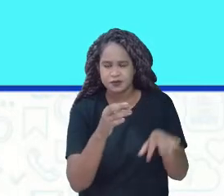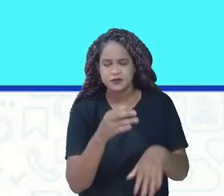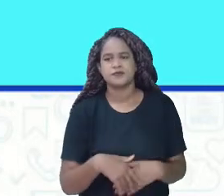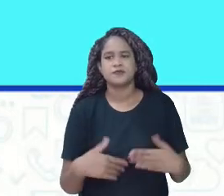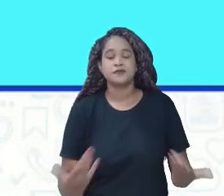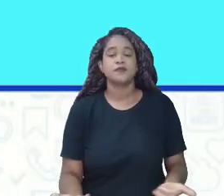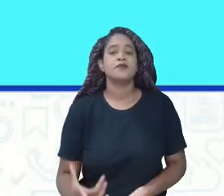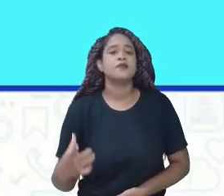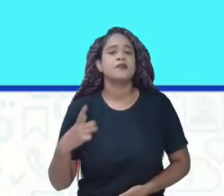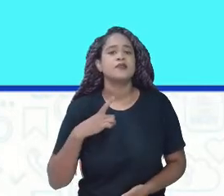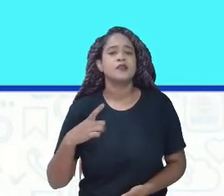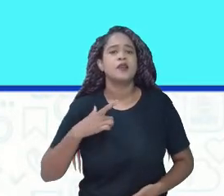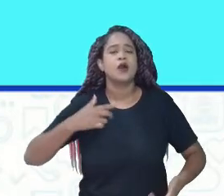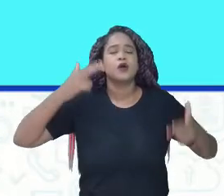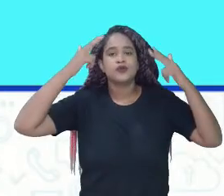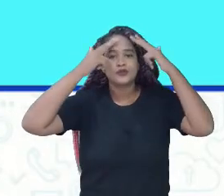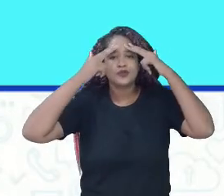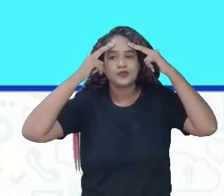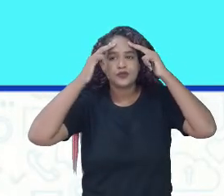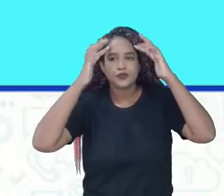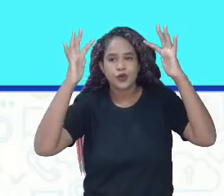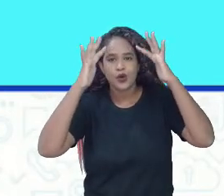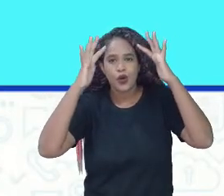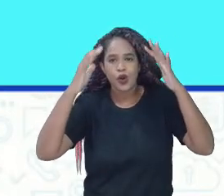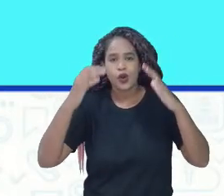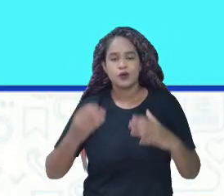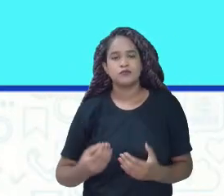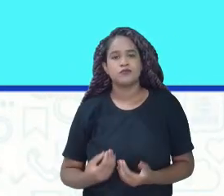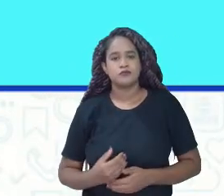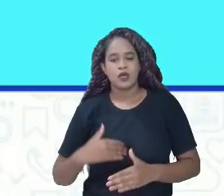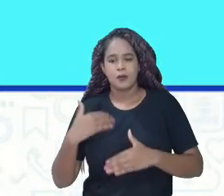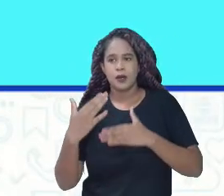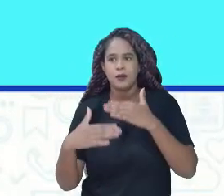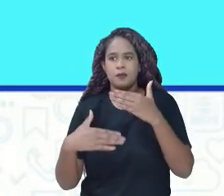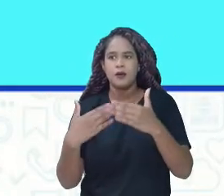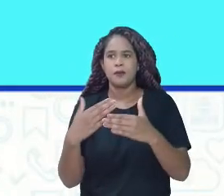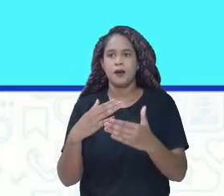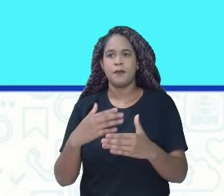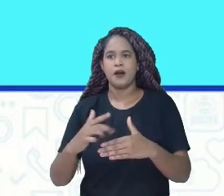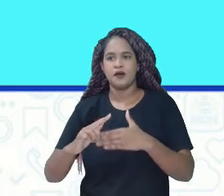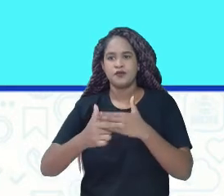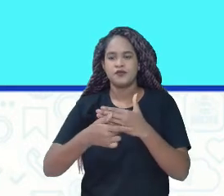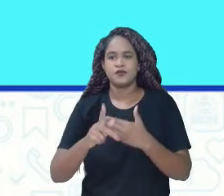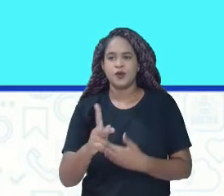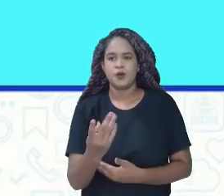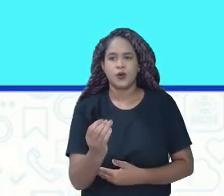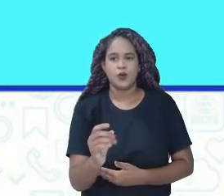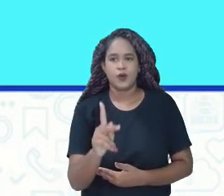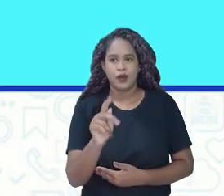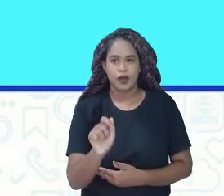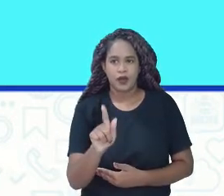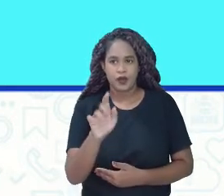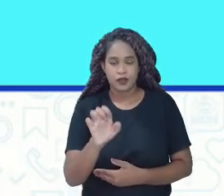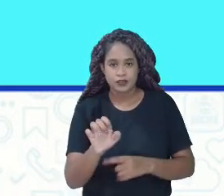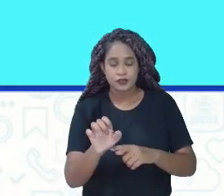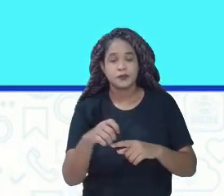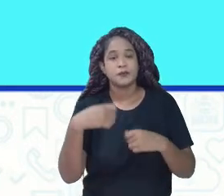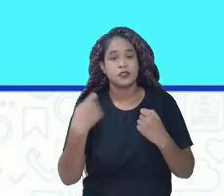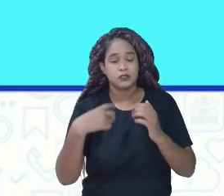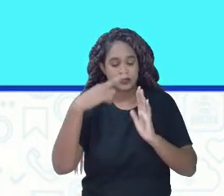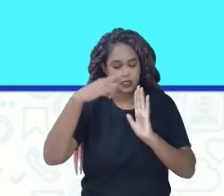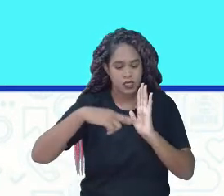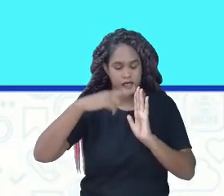se tornar Hokage. Para ler, é preciso saber que o sentido da leitura